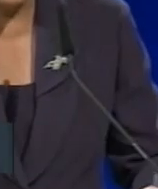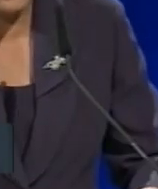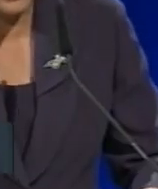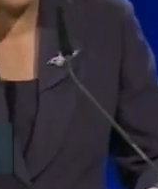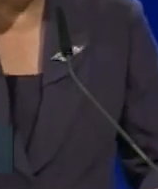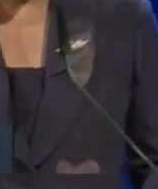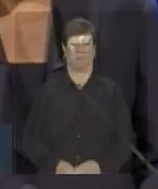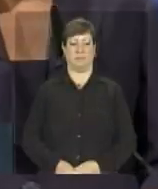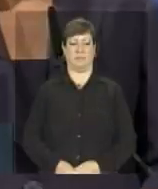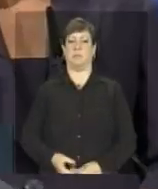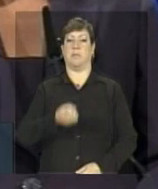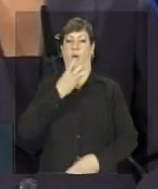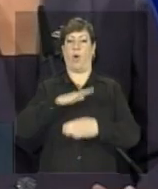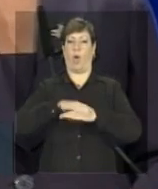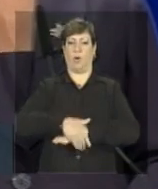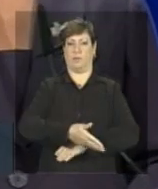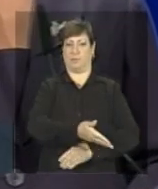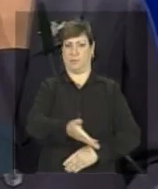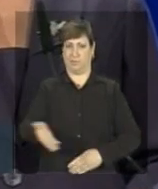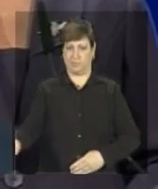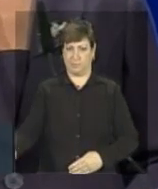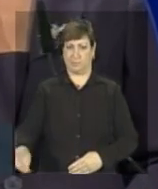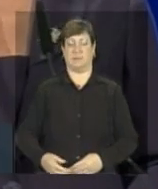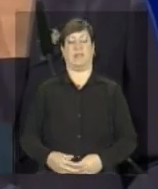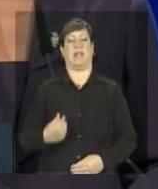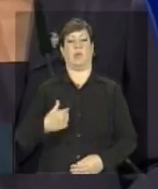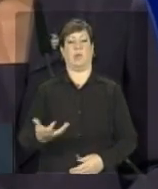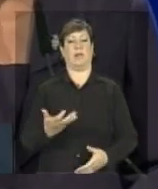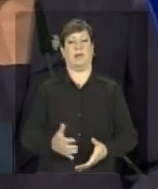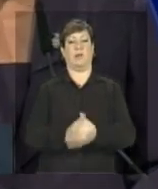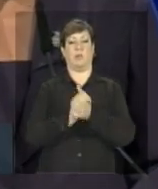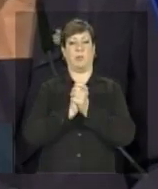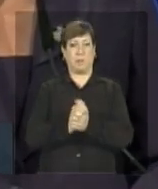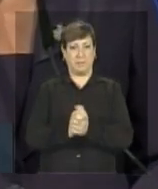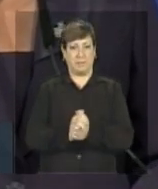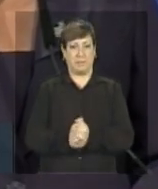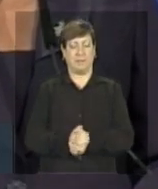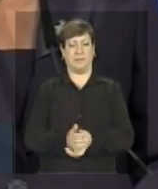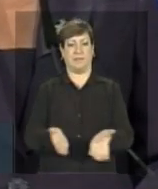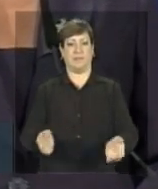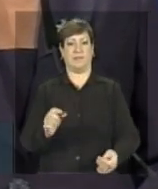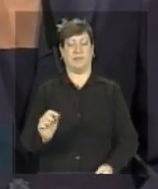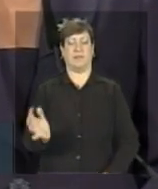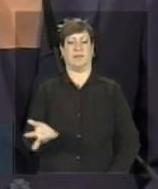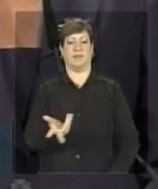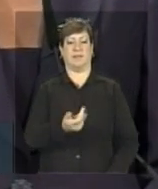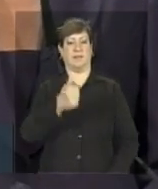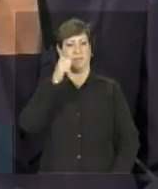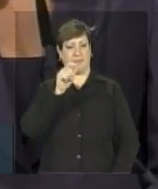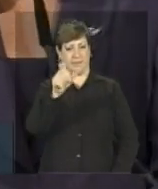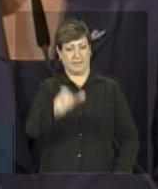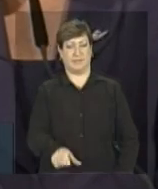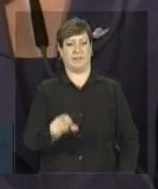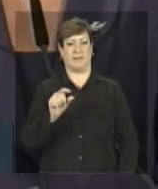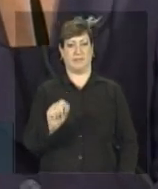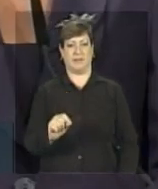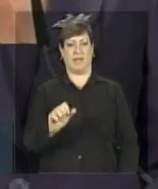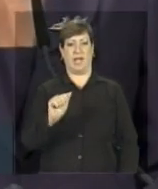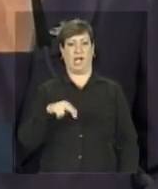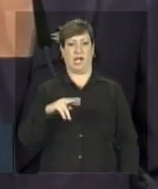Boa noite. Queria cumprimentar a excelentíssima senhora Angela